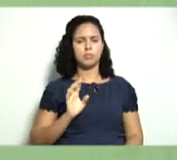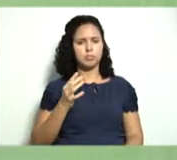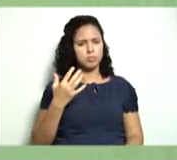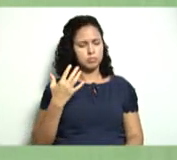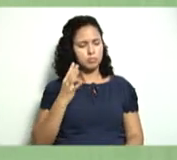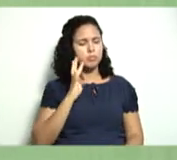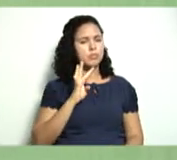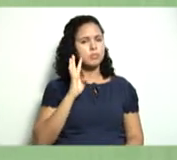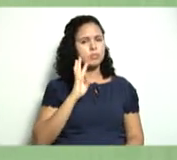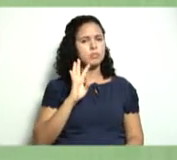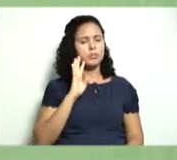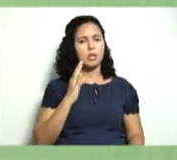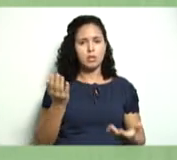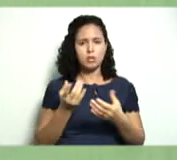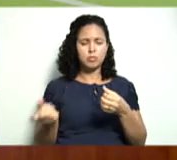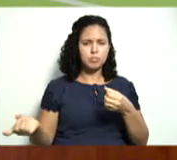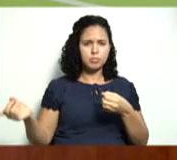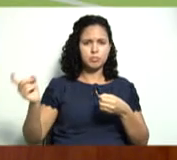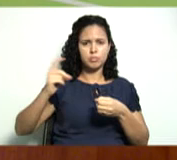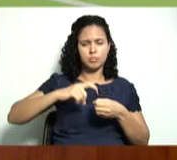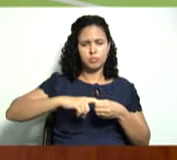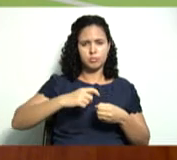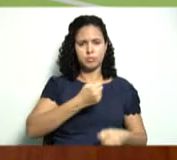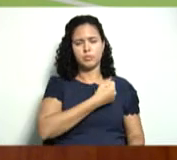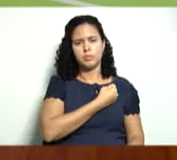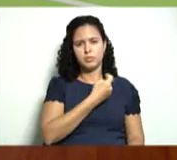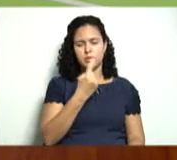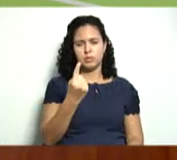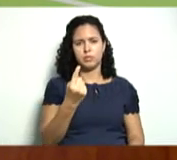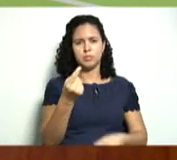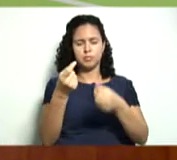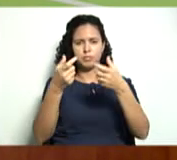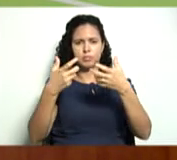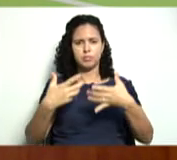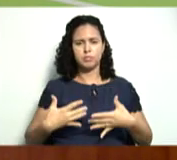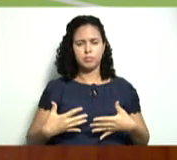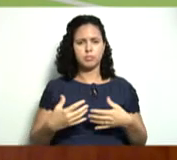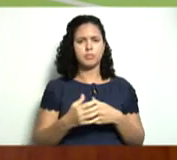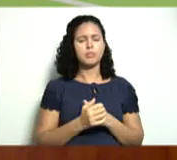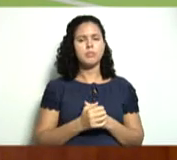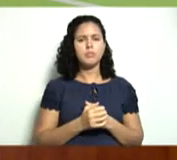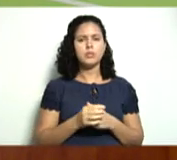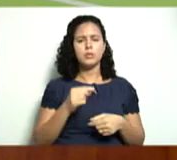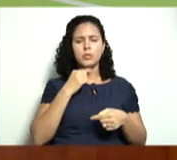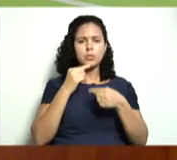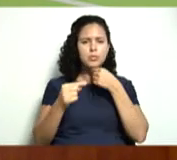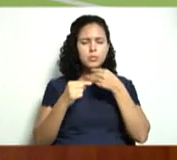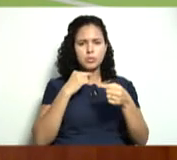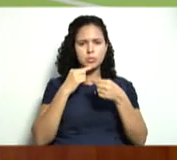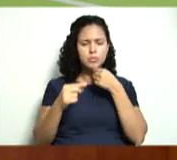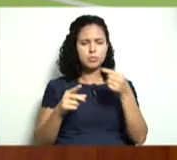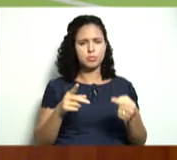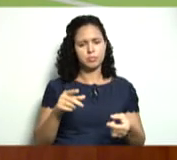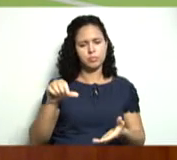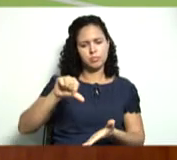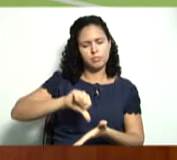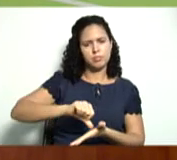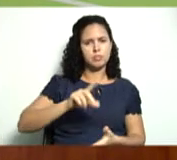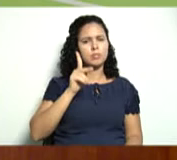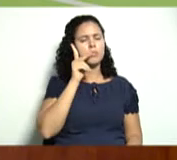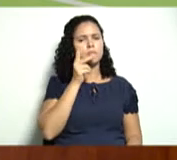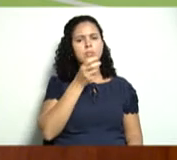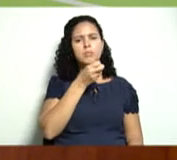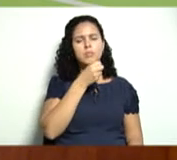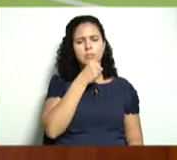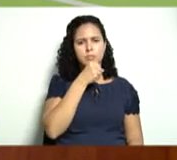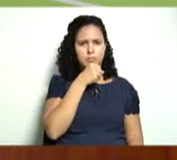e aí eu peço pro senhor retornar lá na questão número 1 só pra gente esclarecer a dúvida que ficou do pólo porto velho é em relação